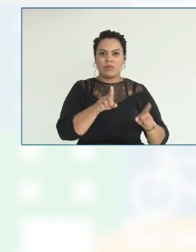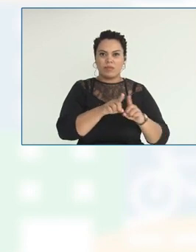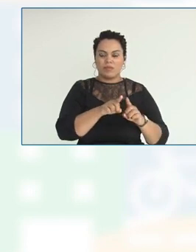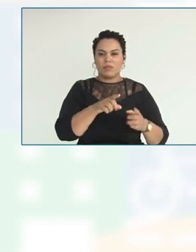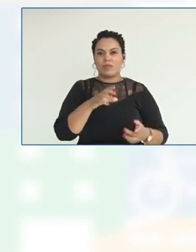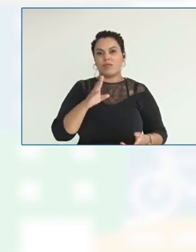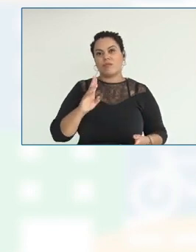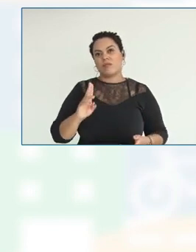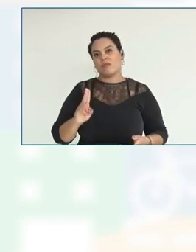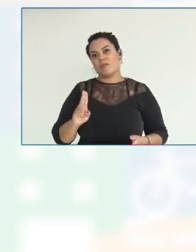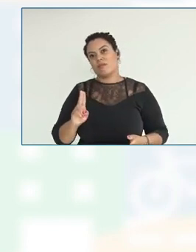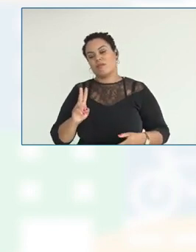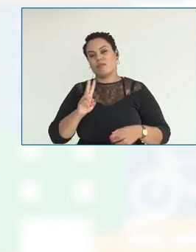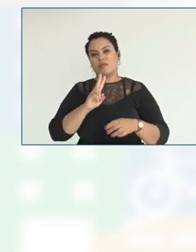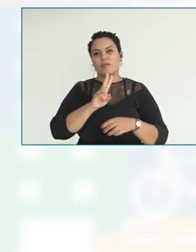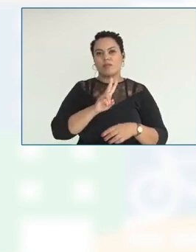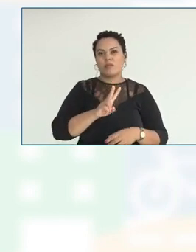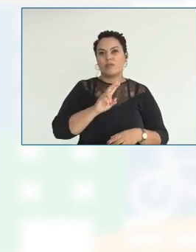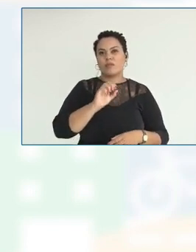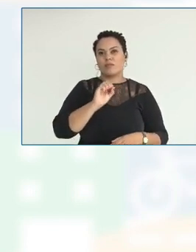né? A gente vai